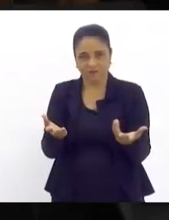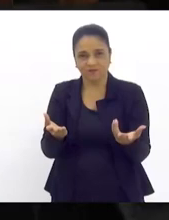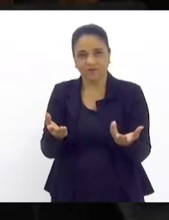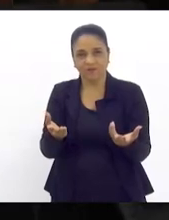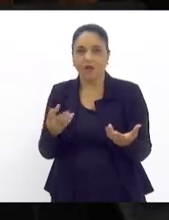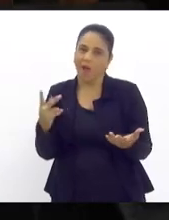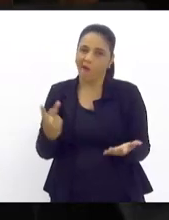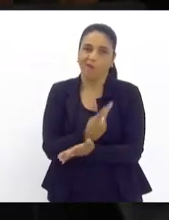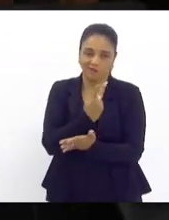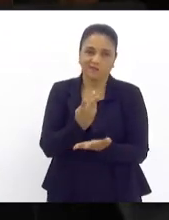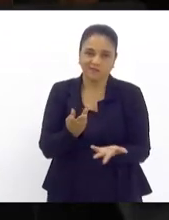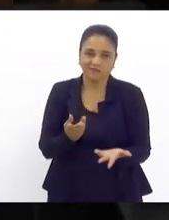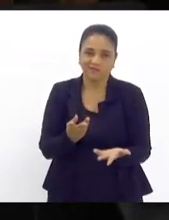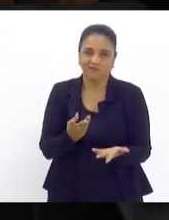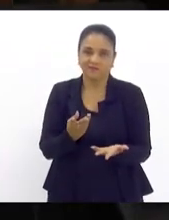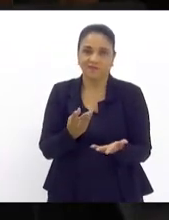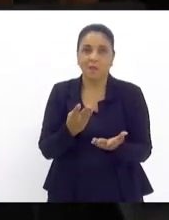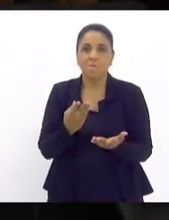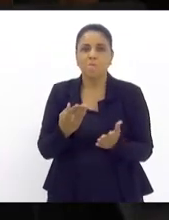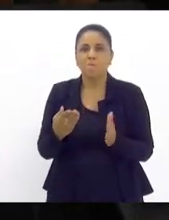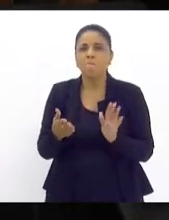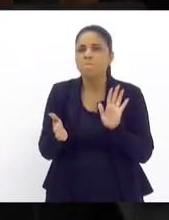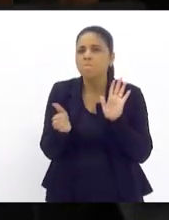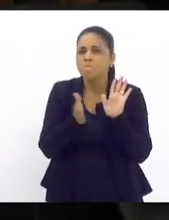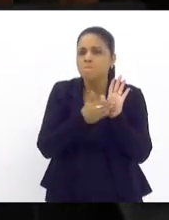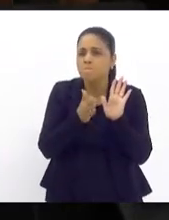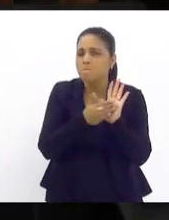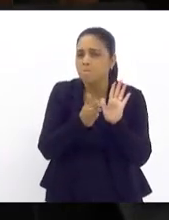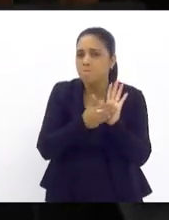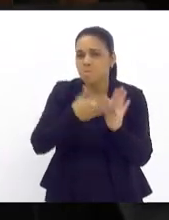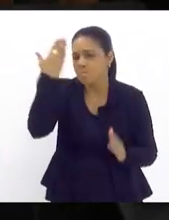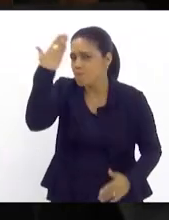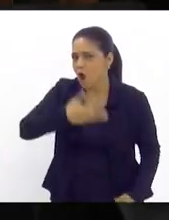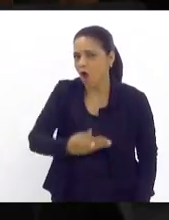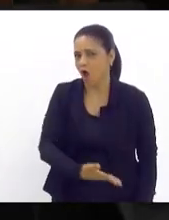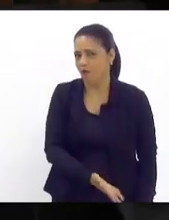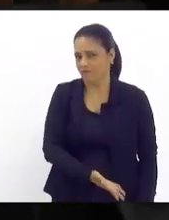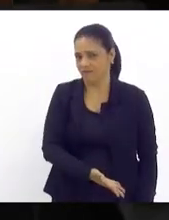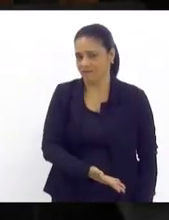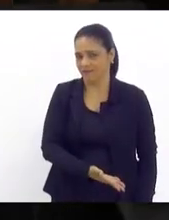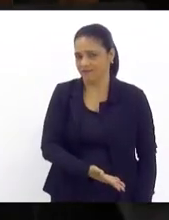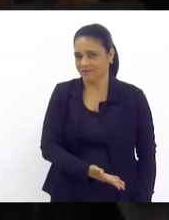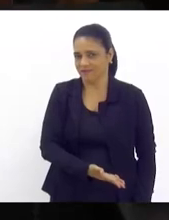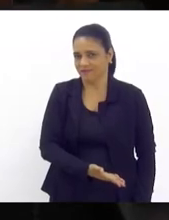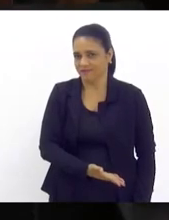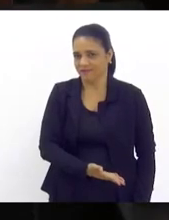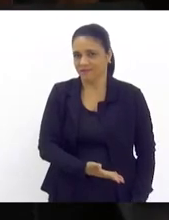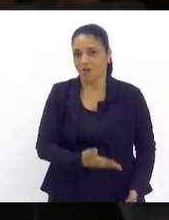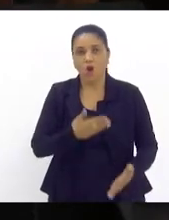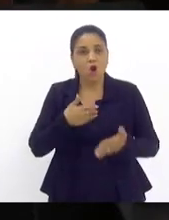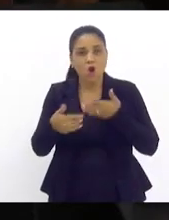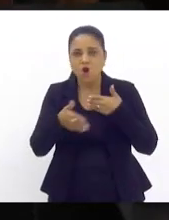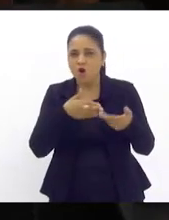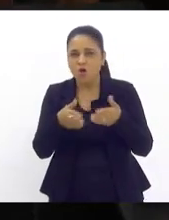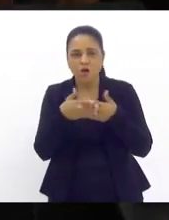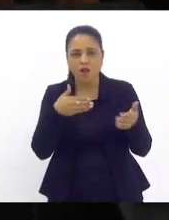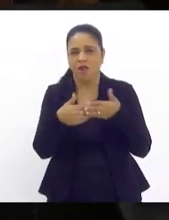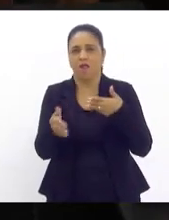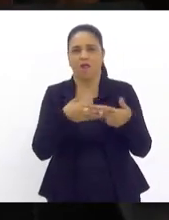Isto está mais do que comprovado cientificamente. E é qualquer droga, o